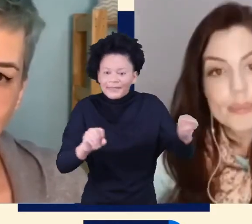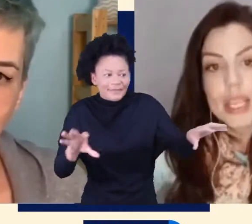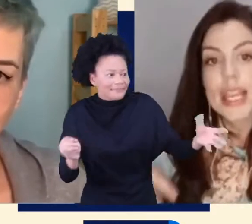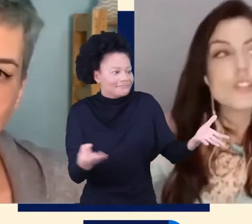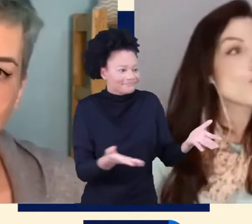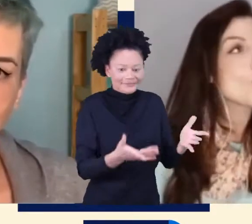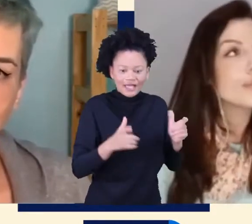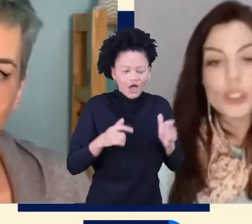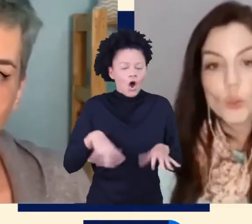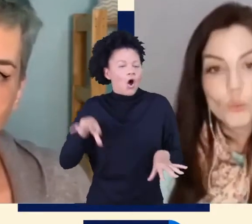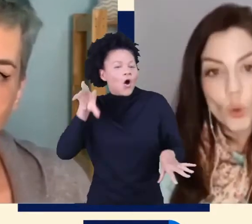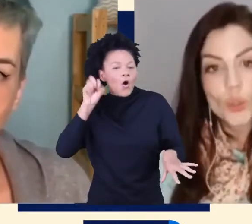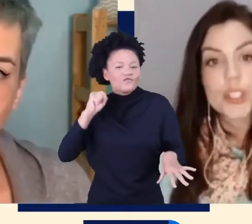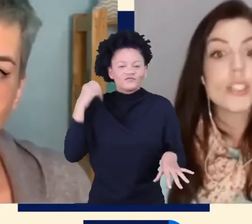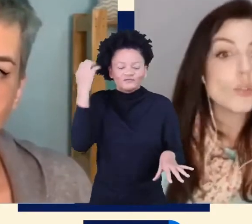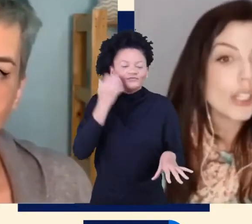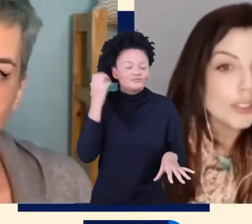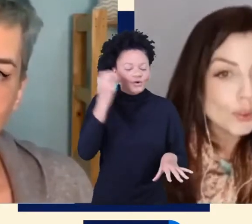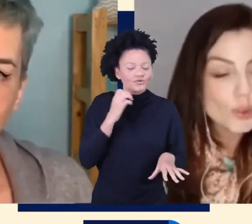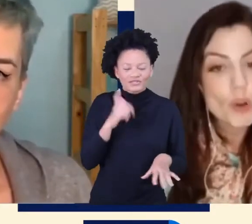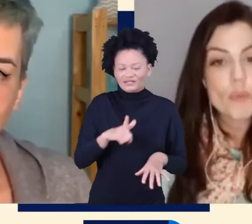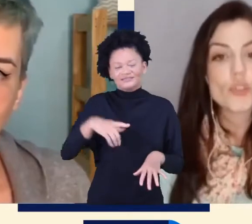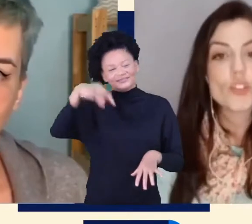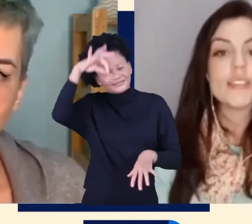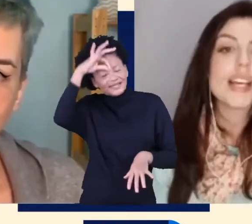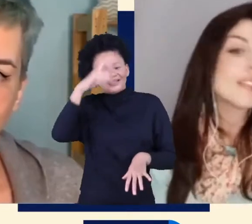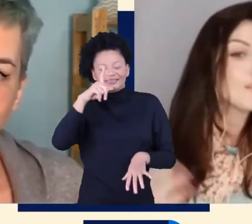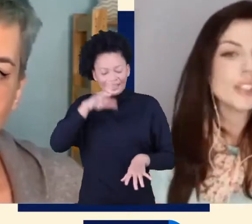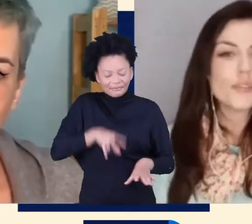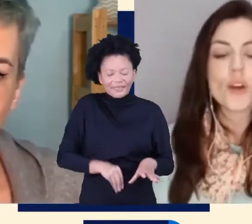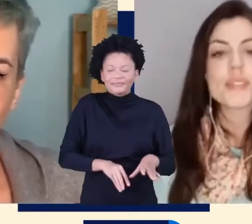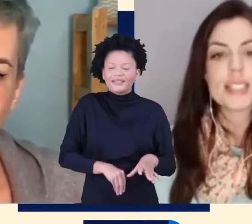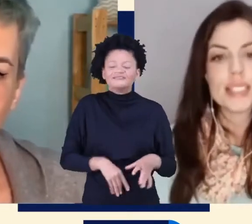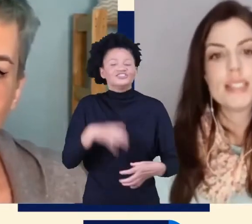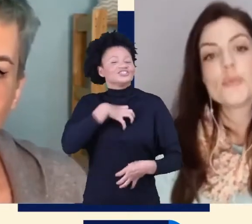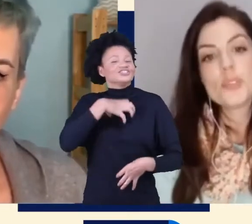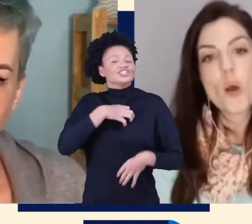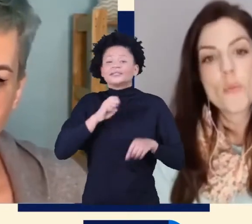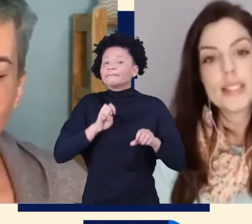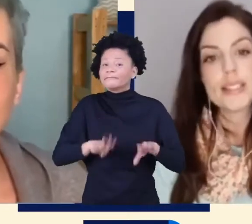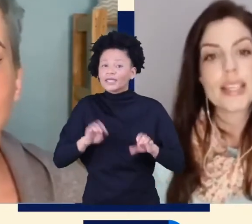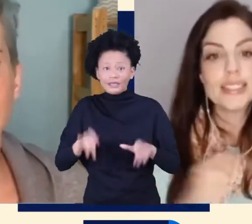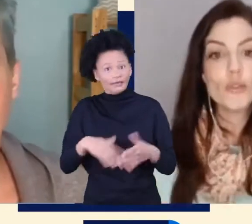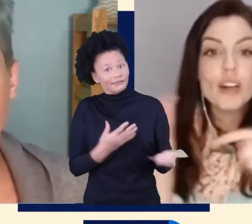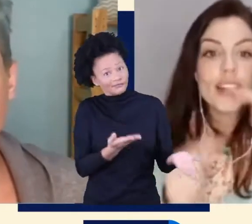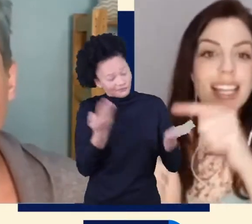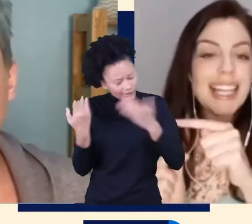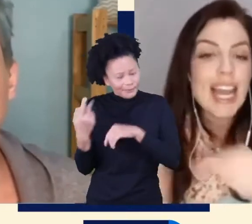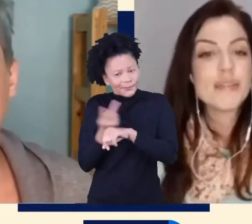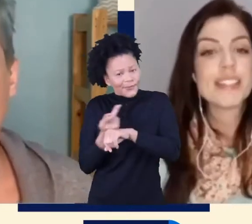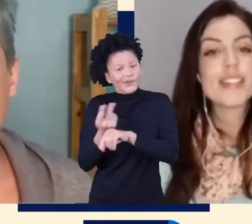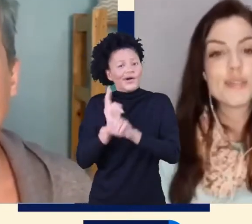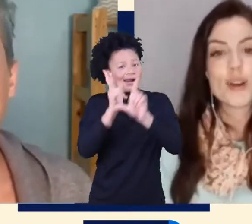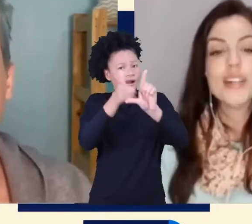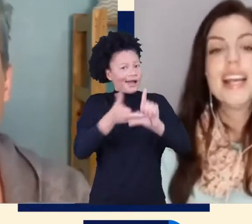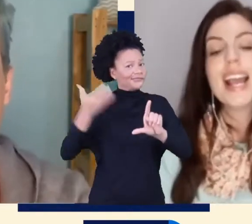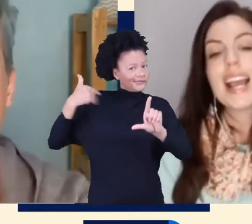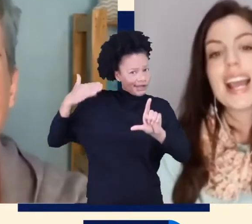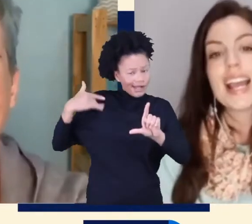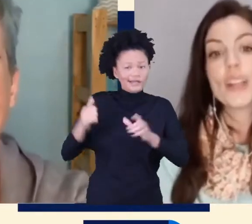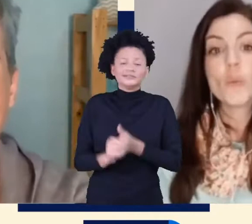testando os ambientes, ouvindo música, tocando nos próprios genitais. Tem muitas formas da criança buscar o bem-estar. Então, vão lá na live que vocês